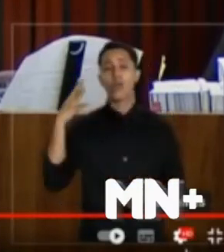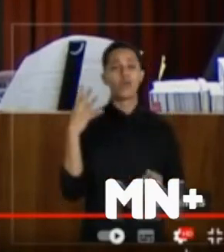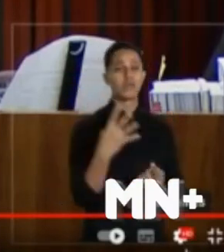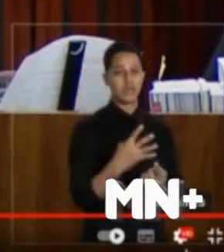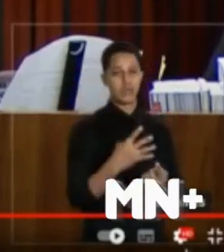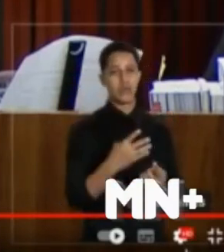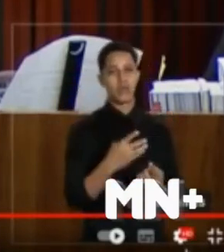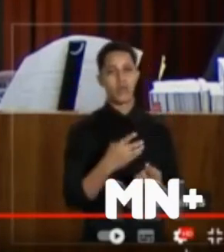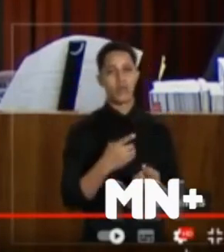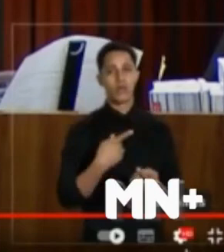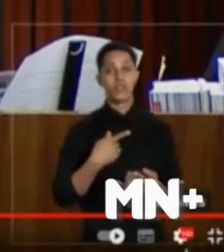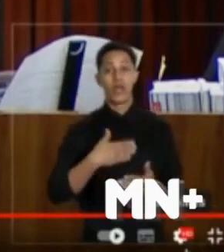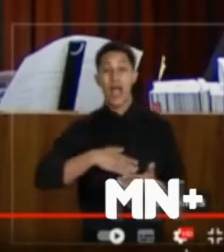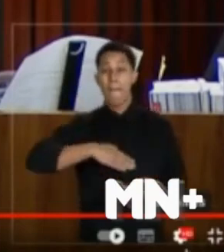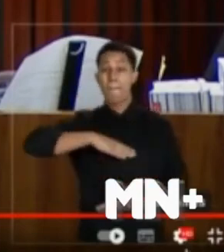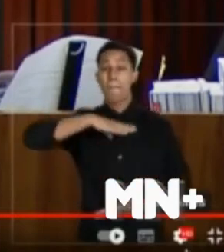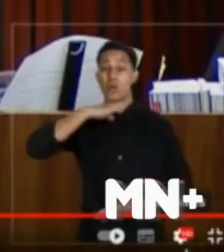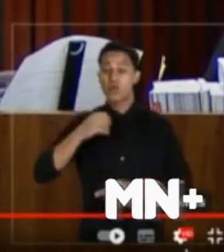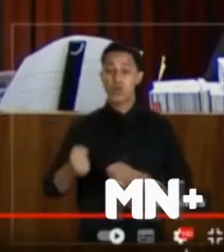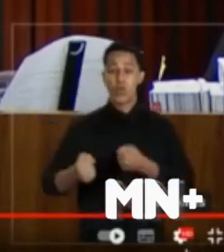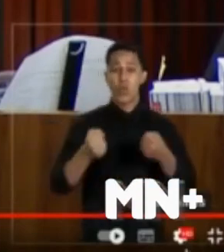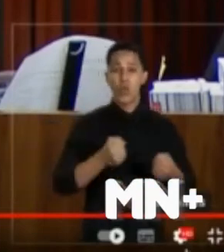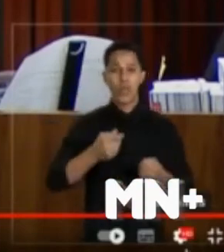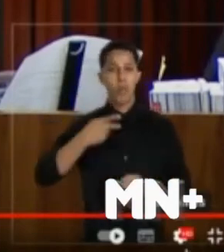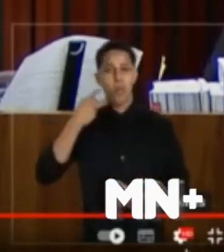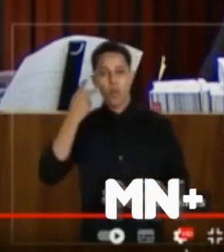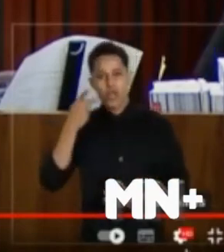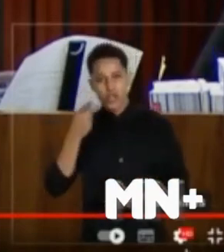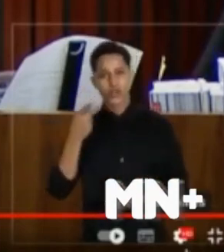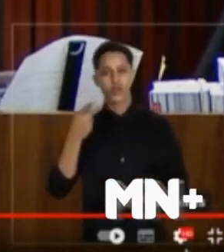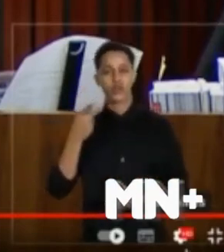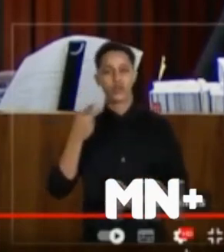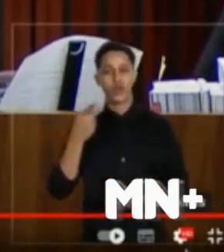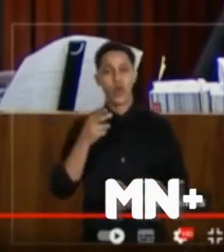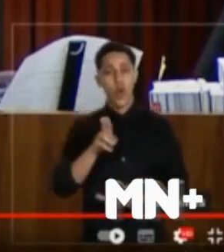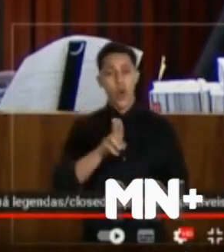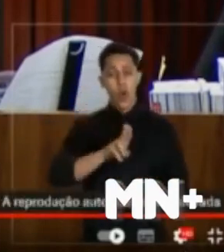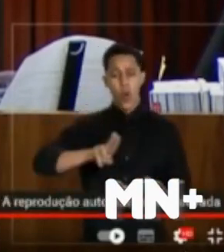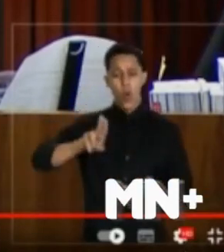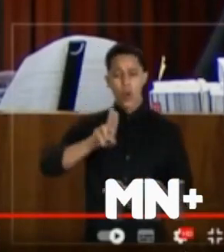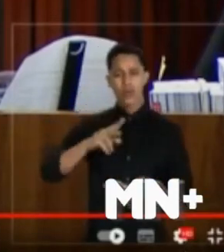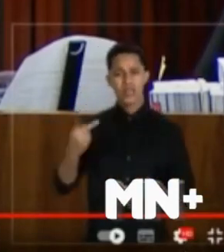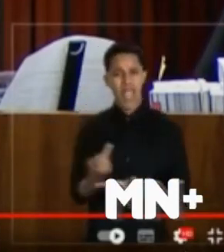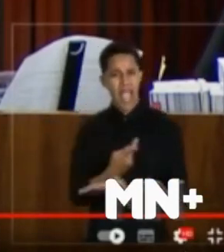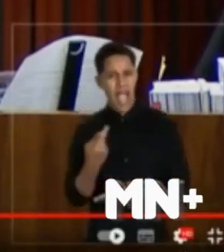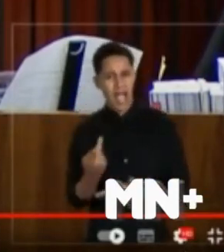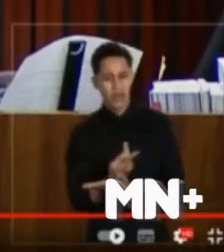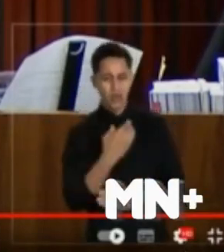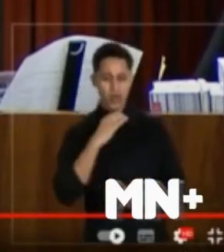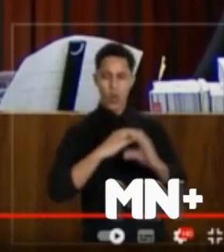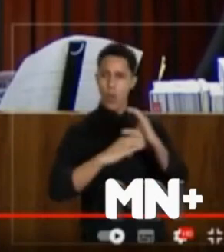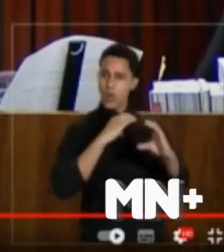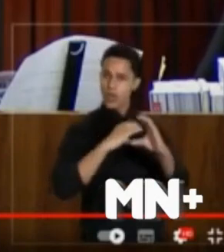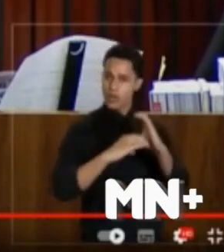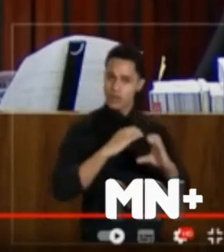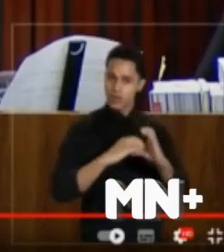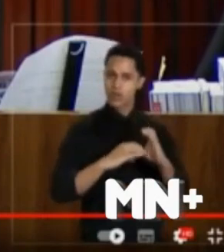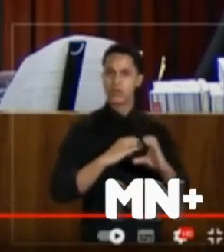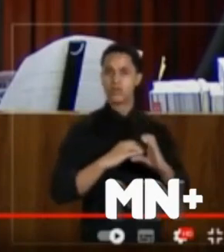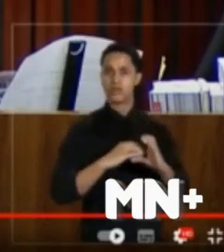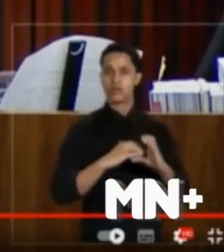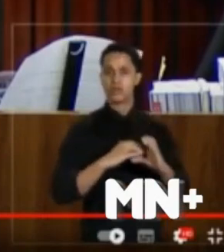momento, portanto, 4-2 pela inelegibilidade. Repito, já está configurada